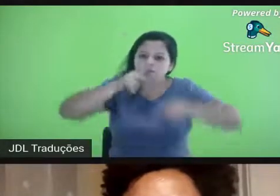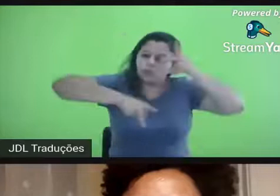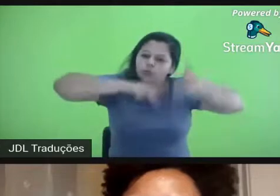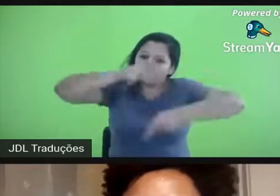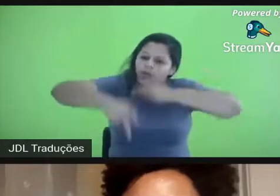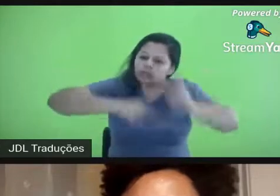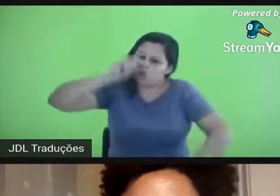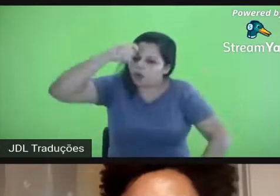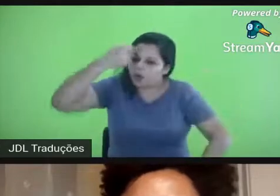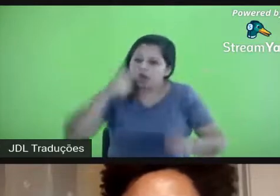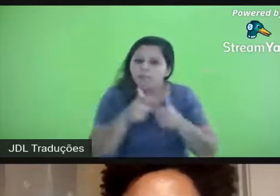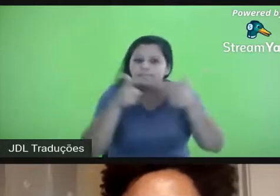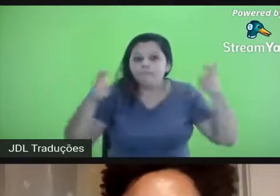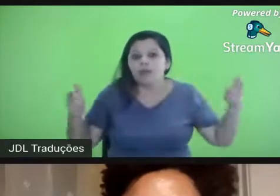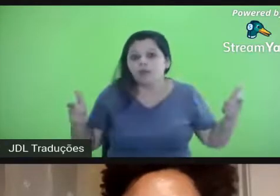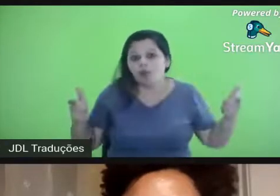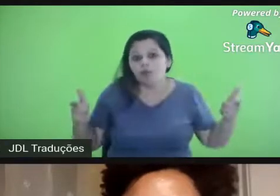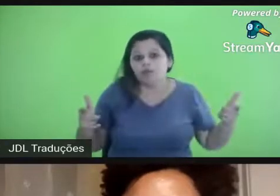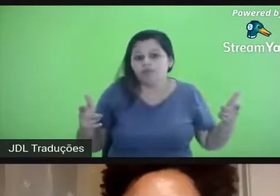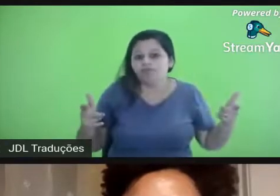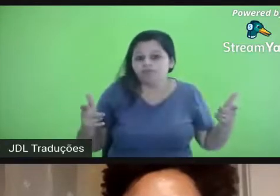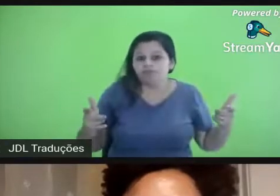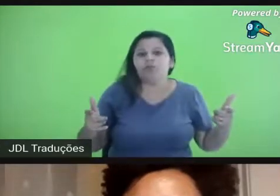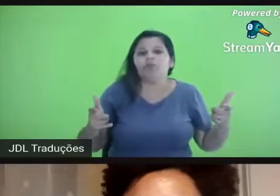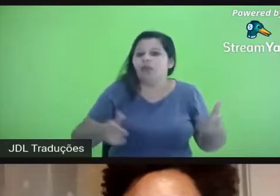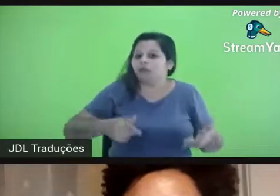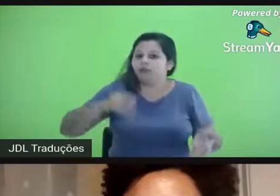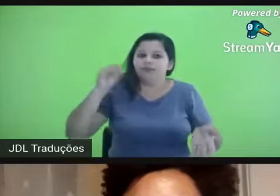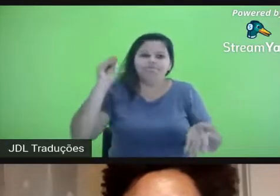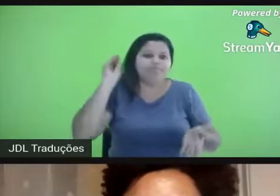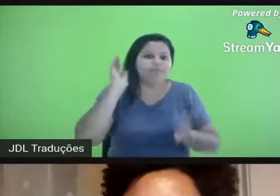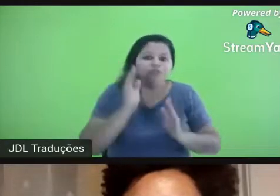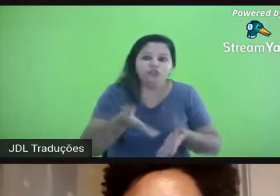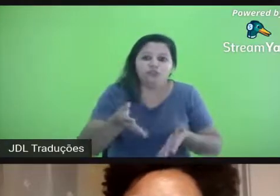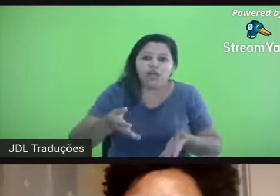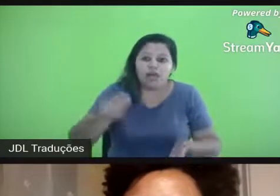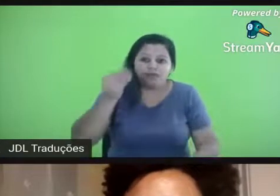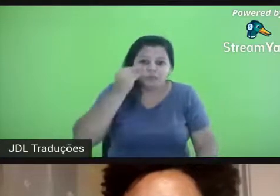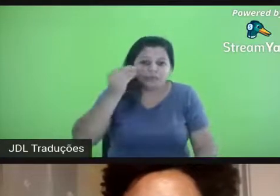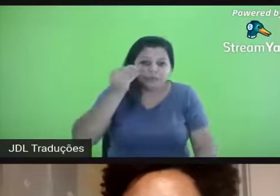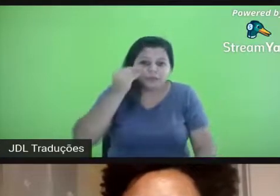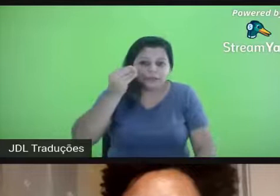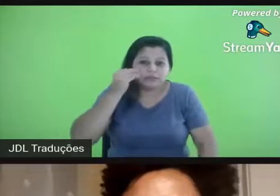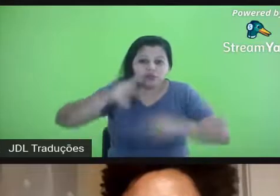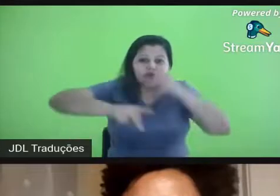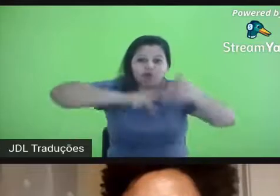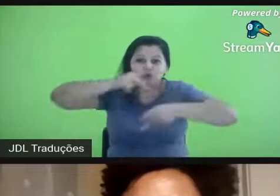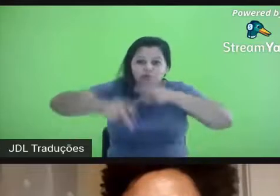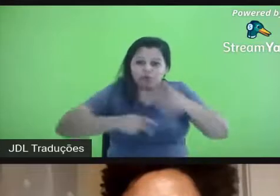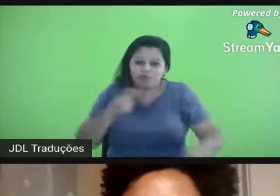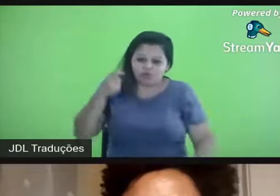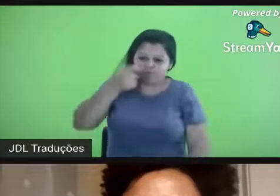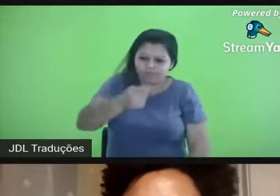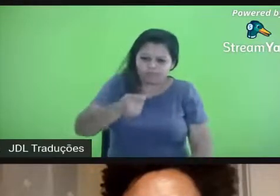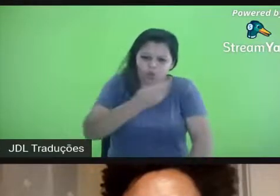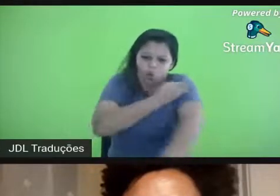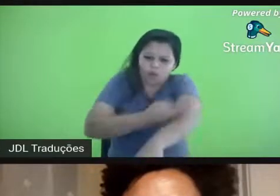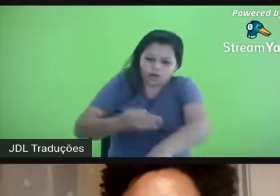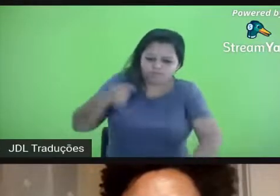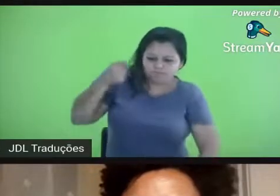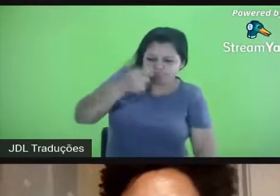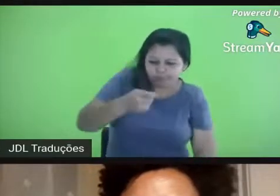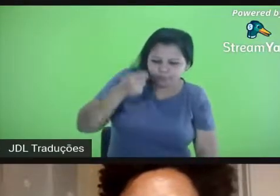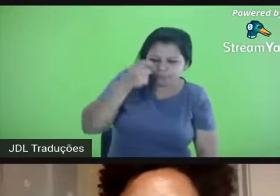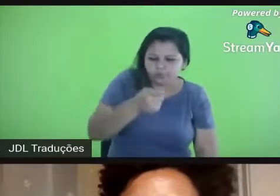E isso não foi à toa, né? Foram várias tentativas de embranquecimento da população. Então, a presença dos movimentos é